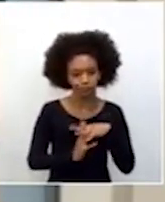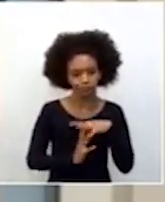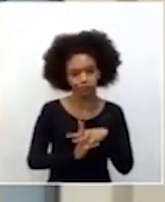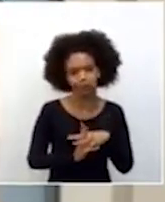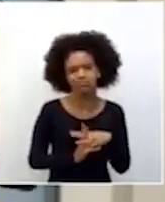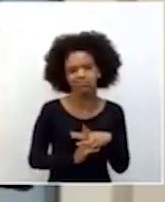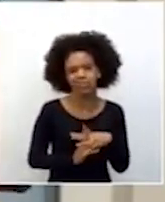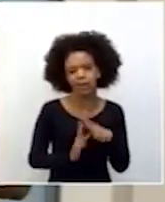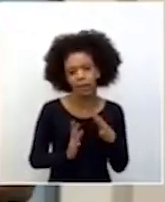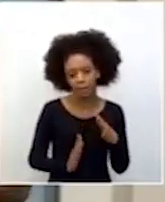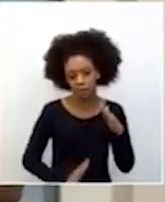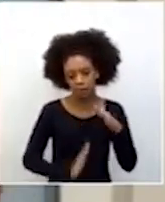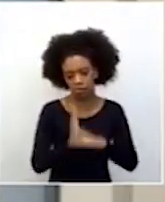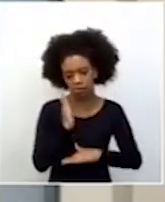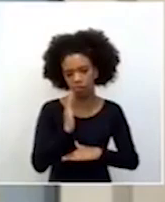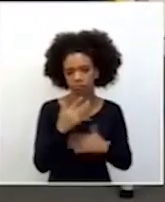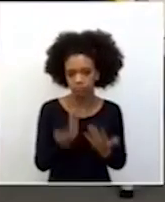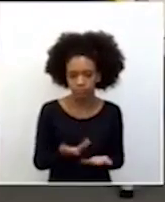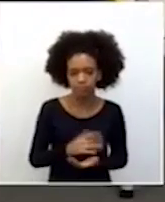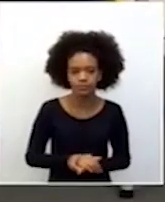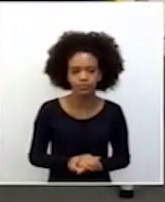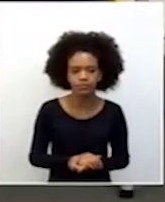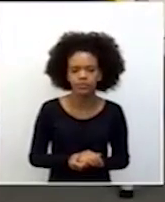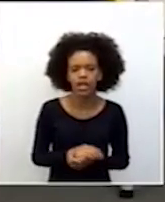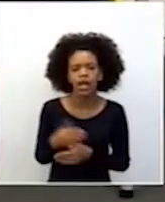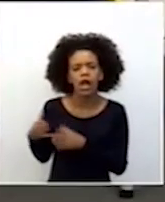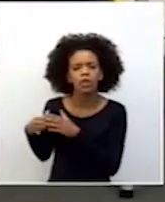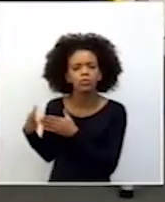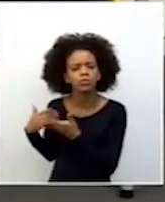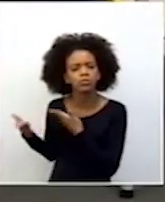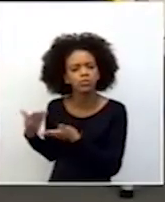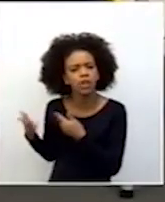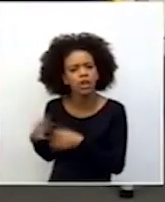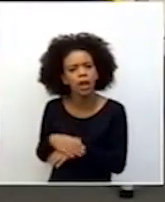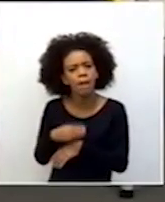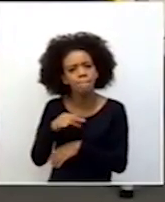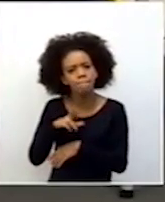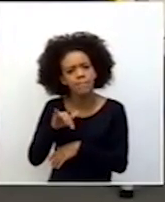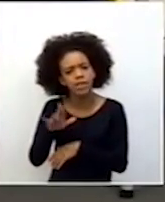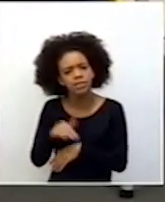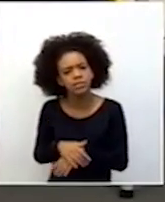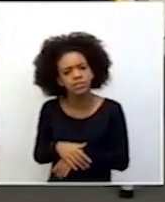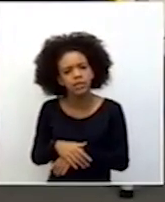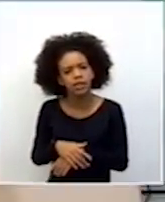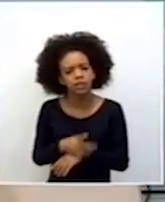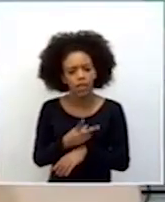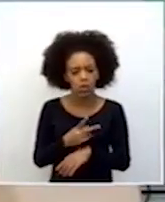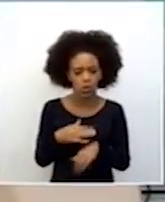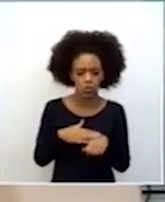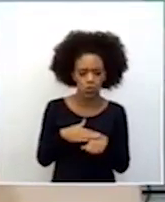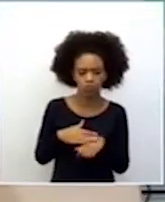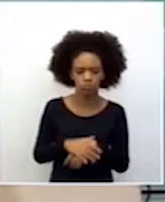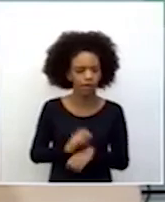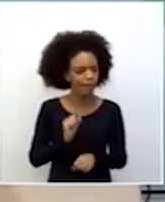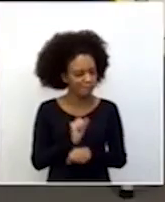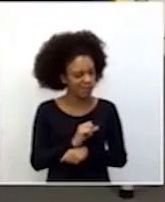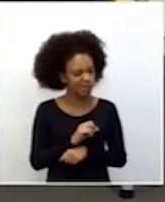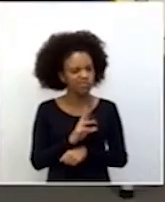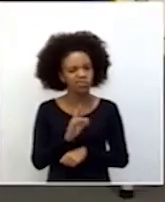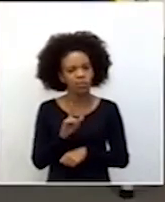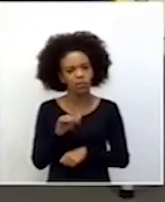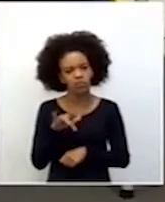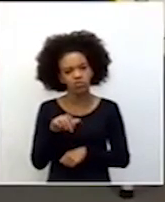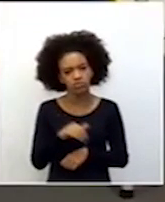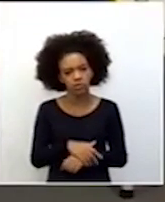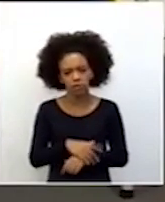de produzir esses efeitos cômicos. A Maria Clara está falando no chat com a gente que o urso está falando para o outro parar de rebeldia. Mas ele não